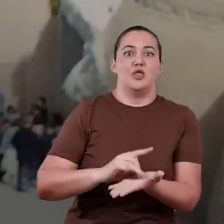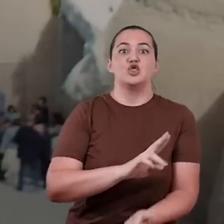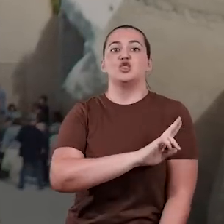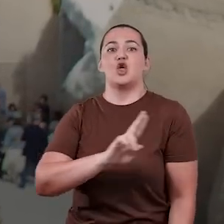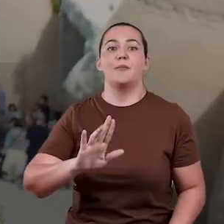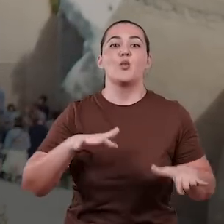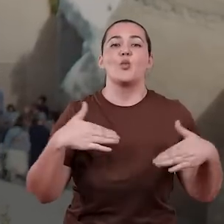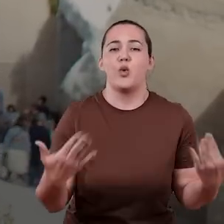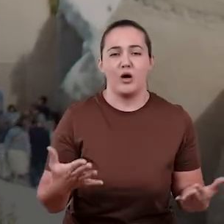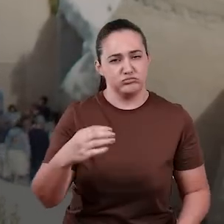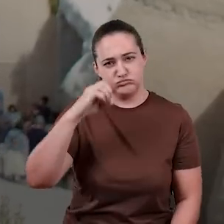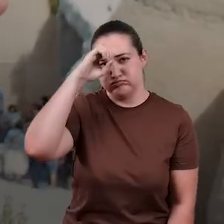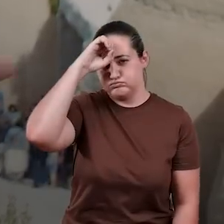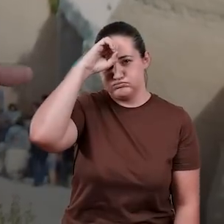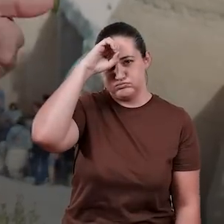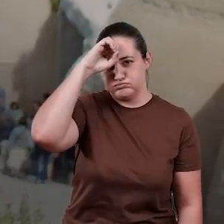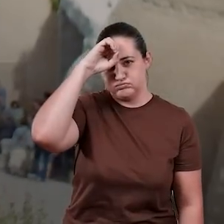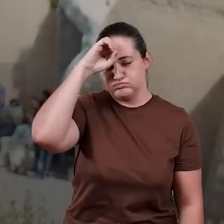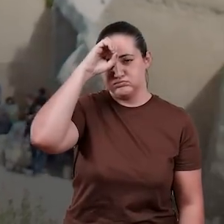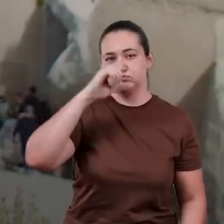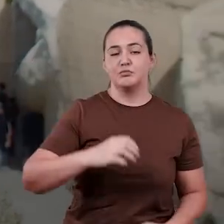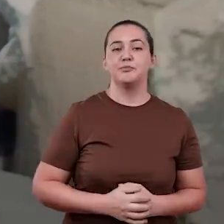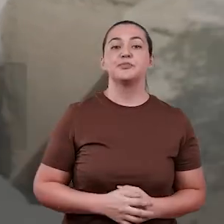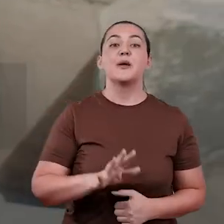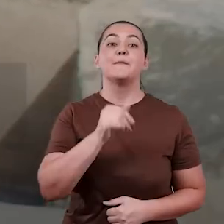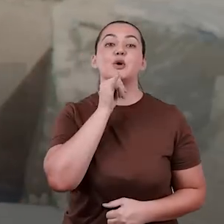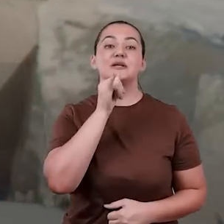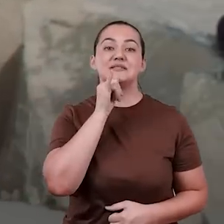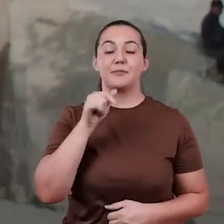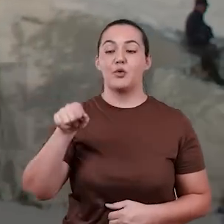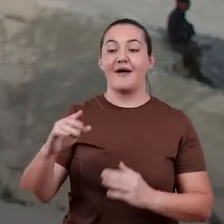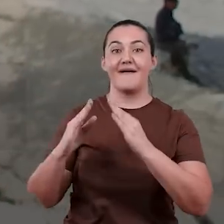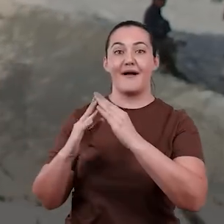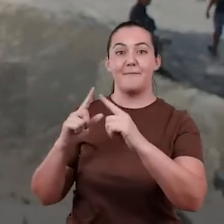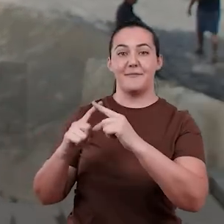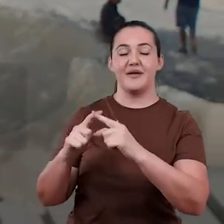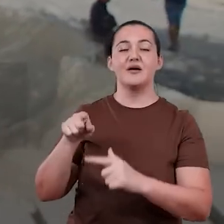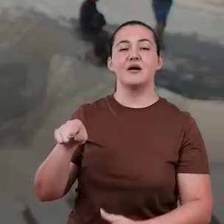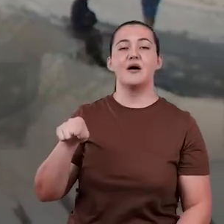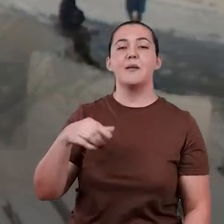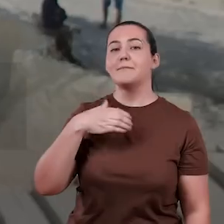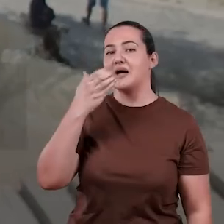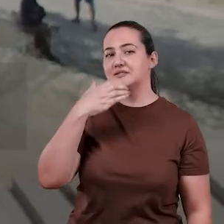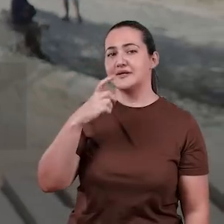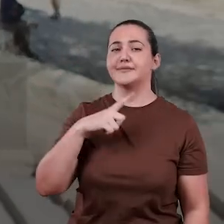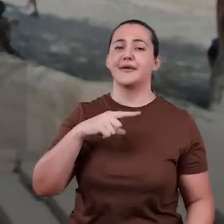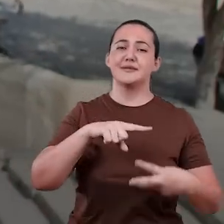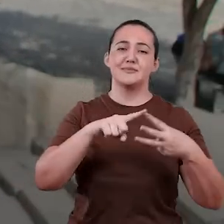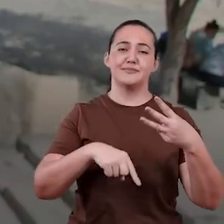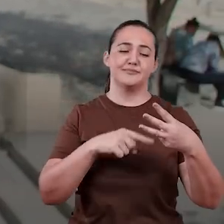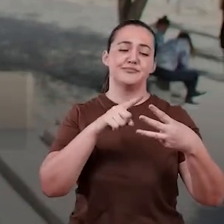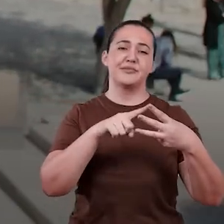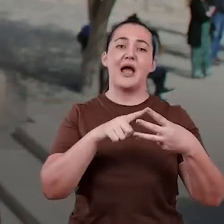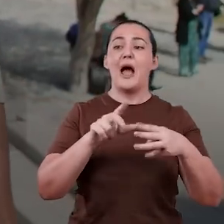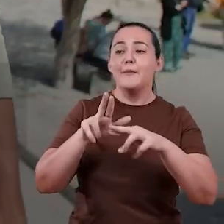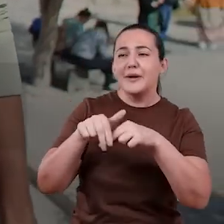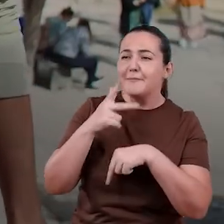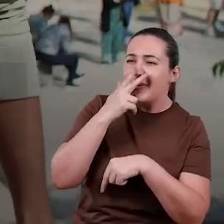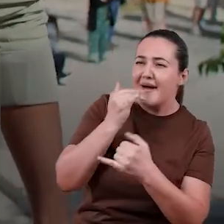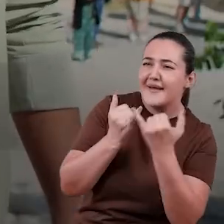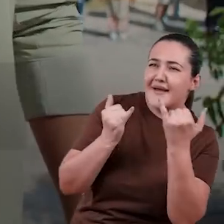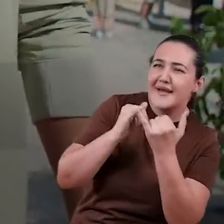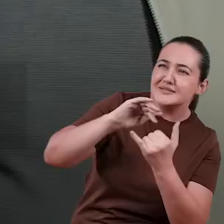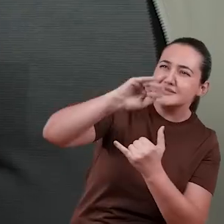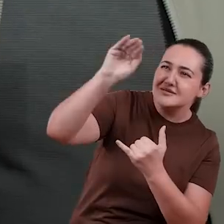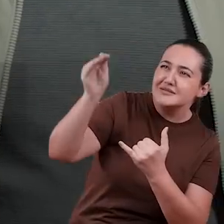era exatamente assim que os monges chamavam esse lugar. Por exemplo, a Capela da Maçã, eu já ouvi 3 explicações. Que ela teria o formato de